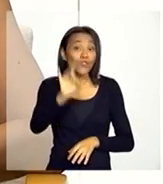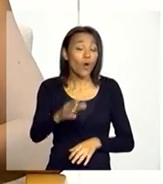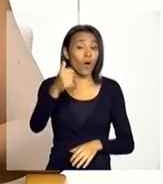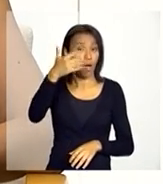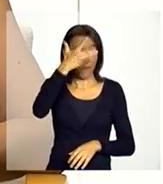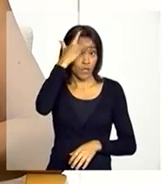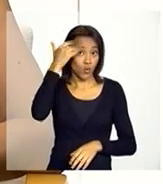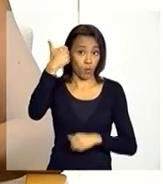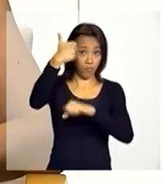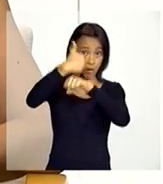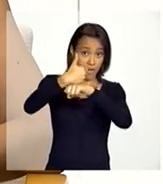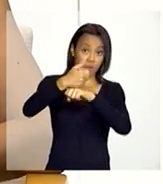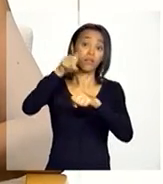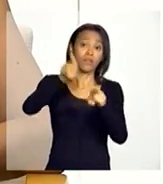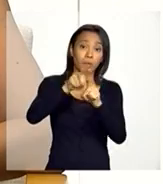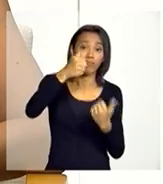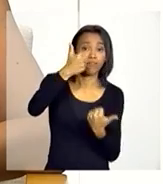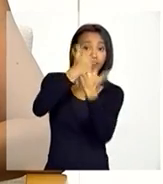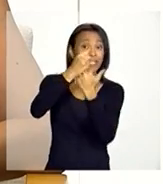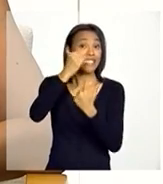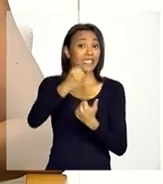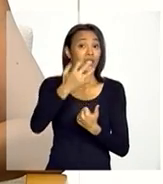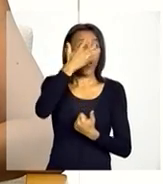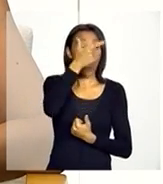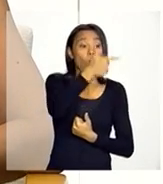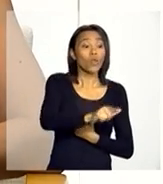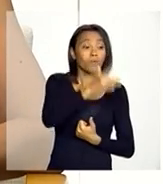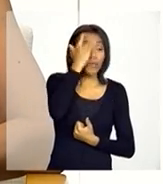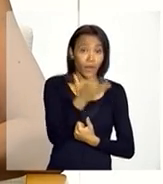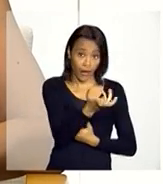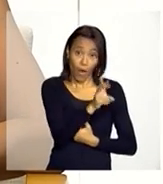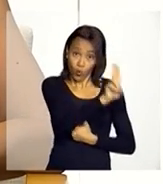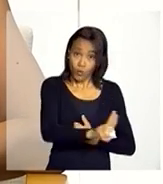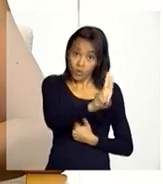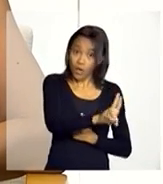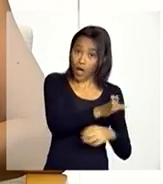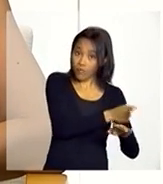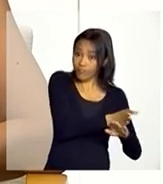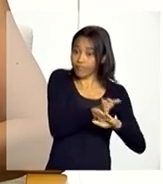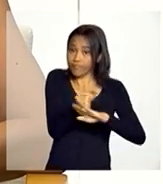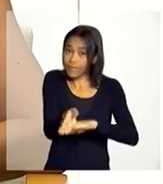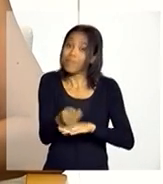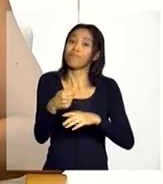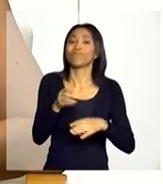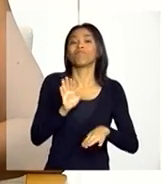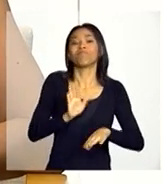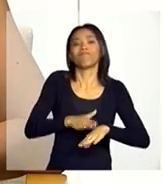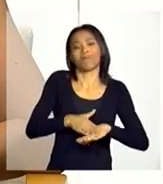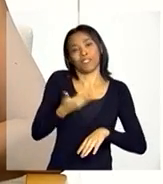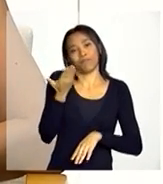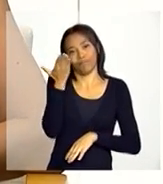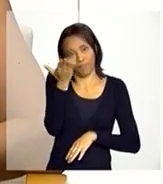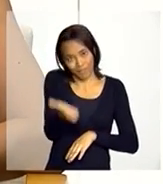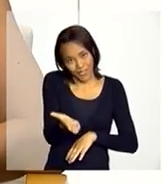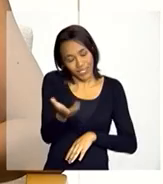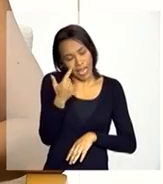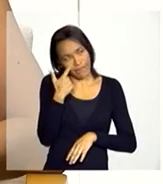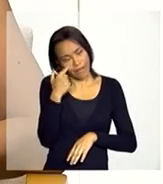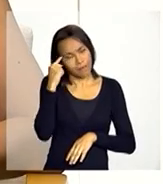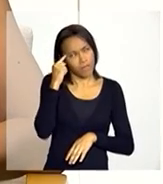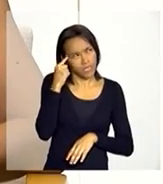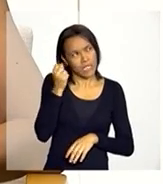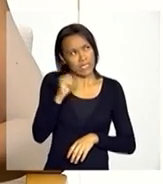adjunto e se algum usuário precisar de acesso ao sistema vai fazer essa solicitação a eles e eles vão analisar se